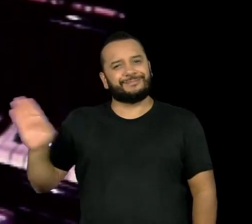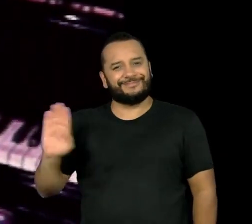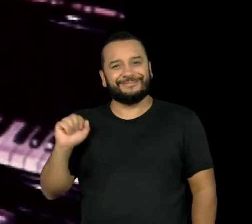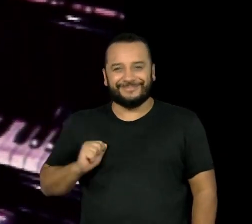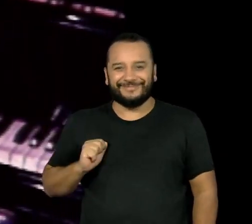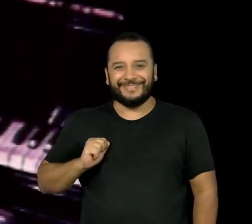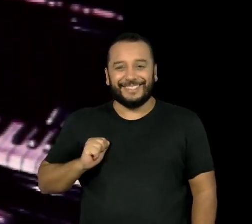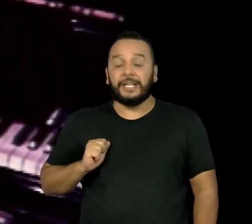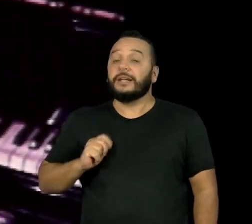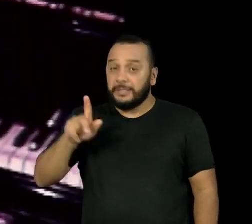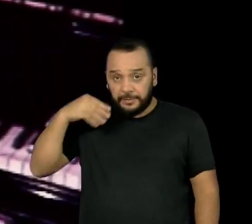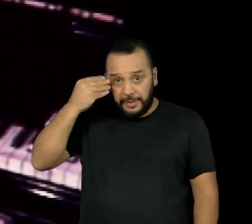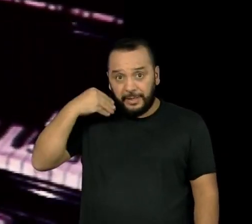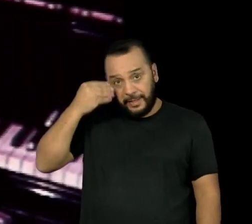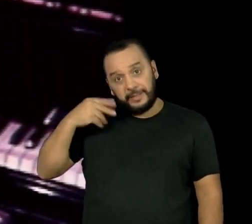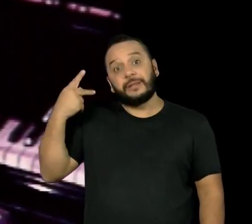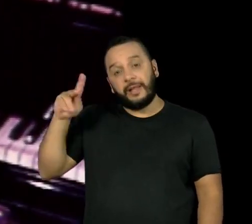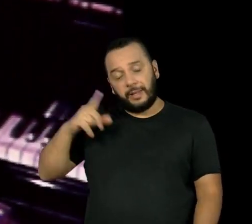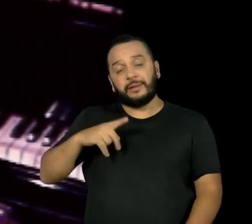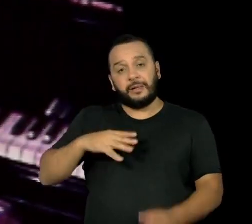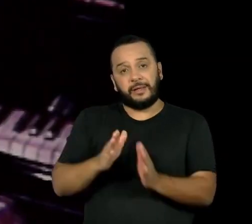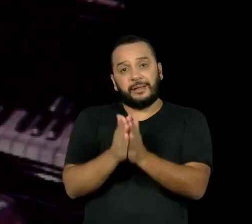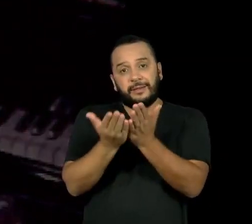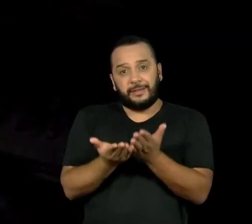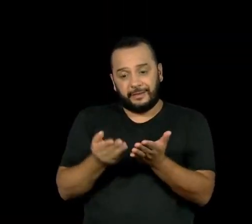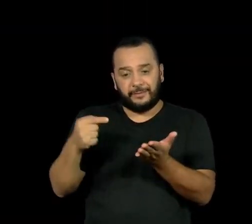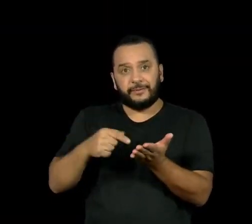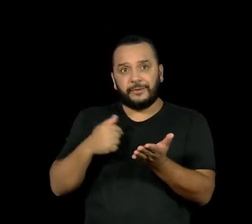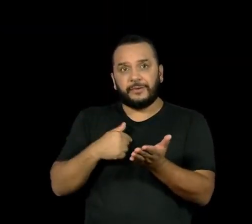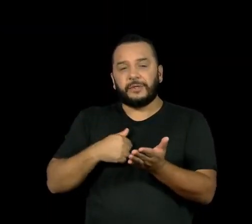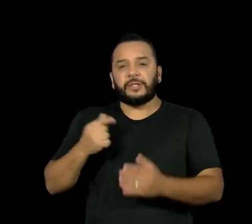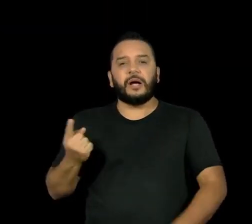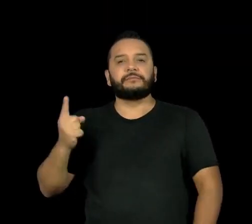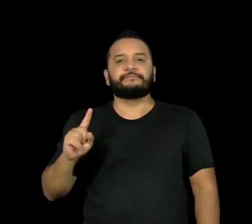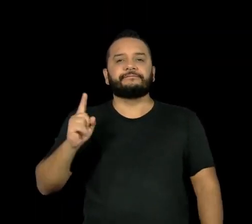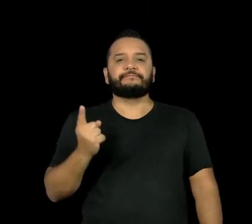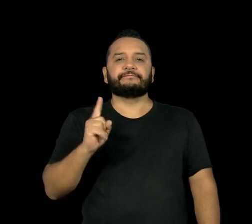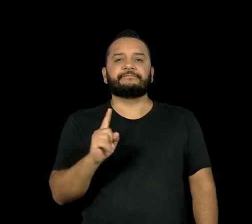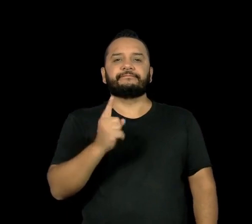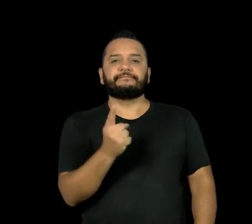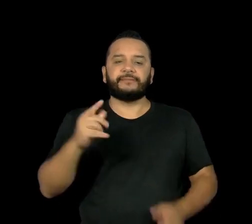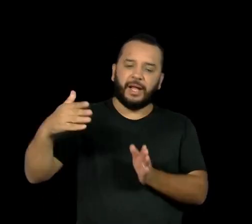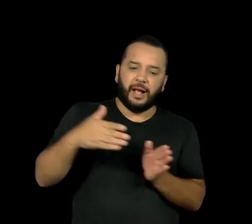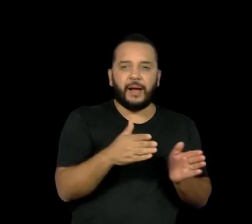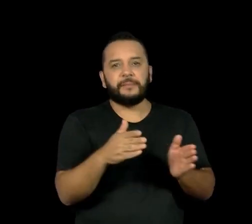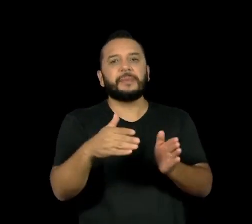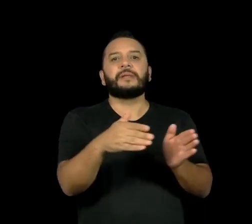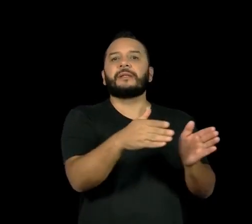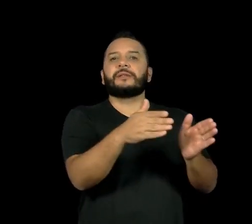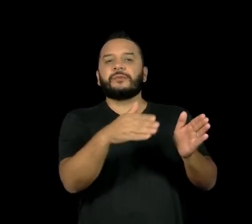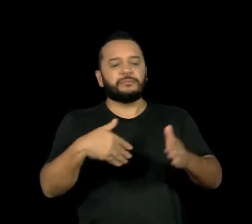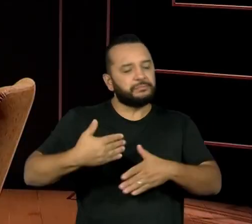As suas experiências estão relatadas no seu livro Peregrina, Meu Caminho no Caminho.